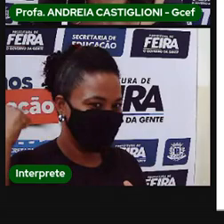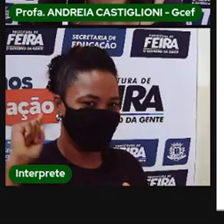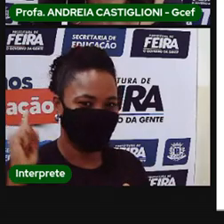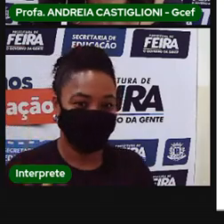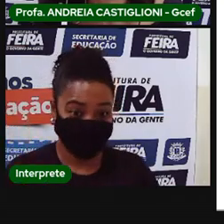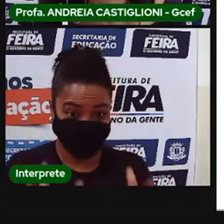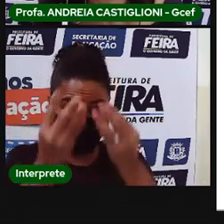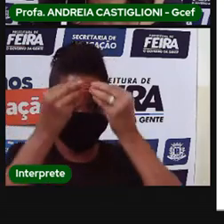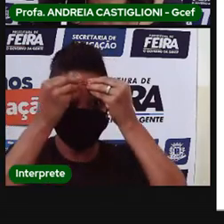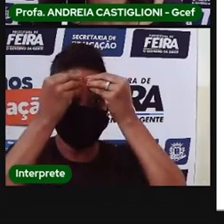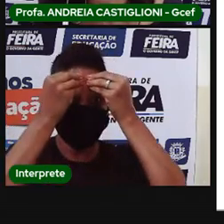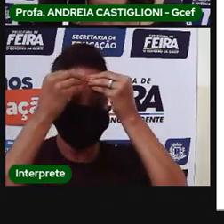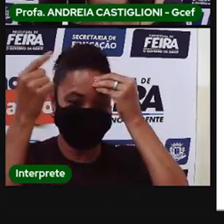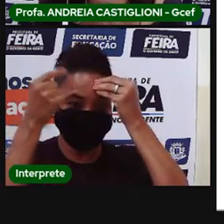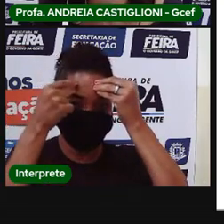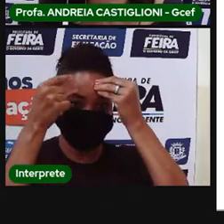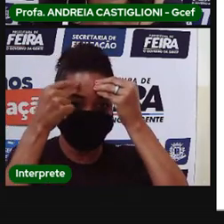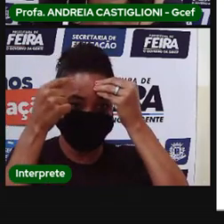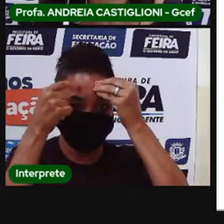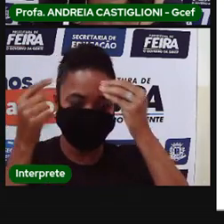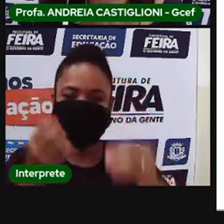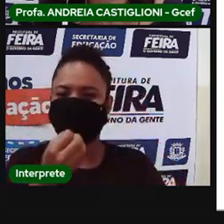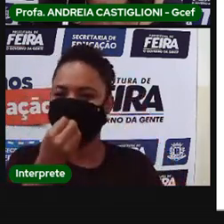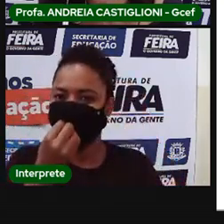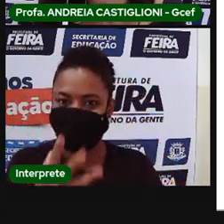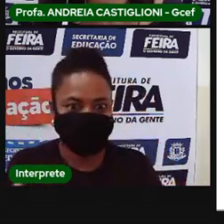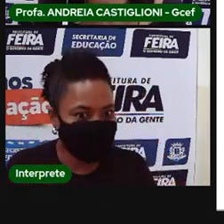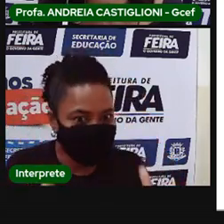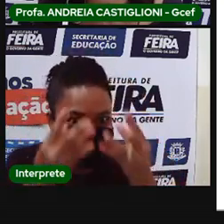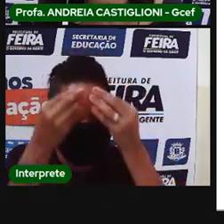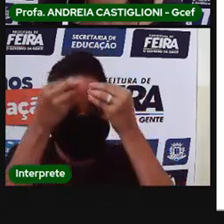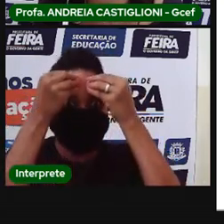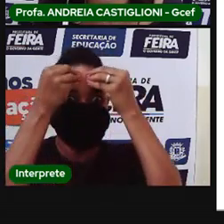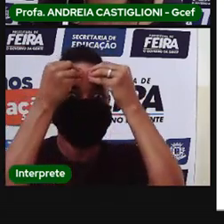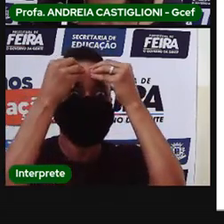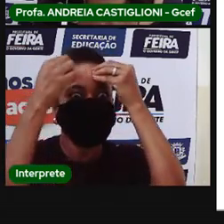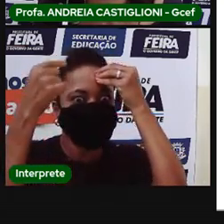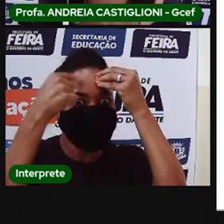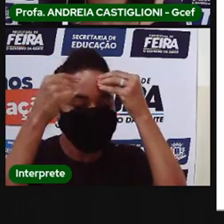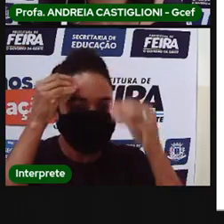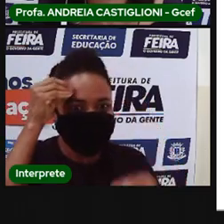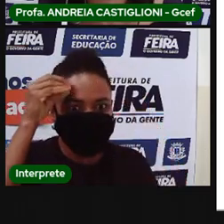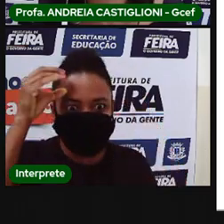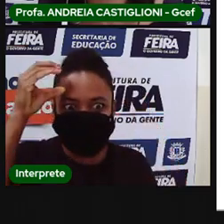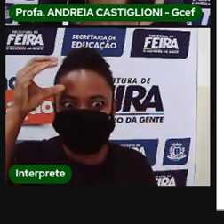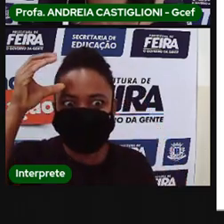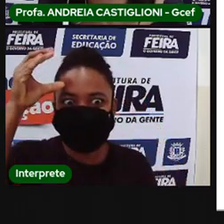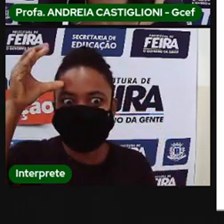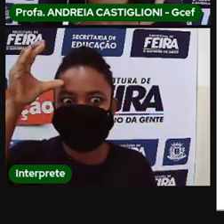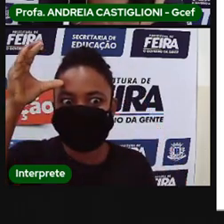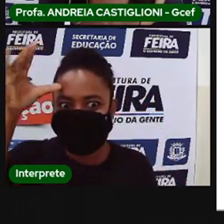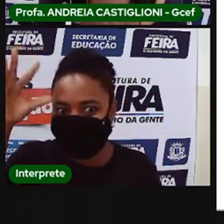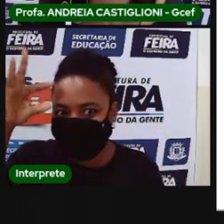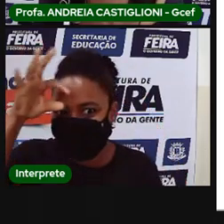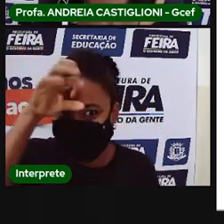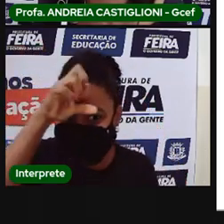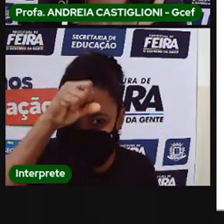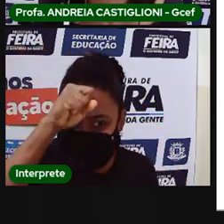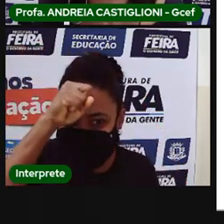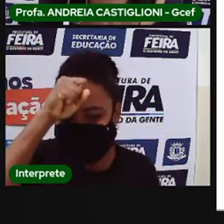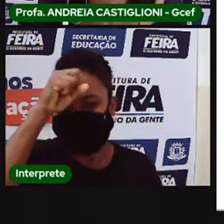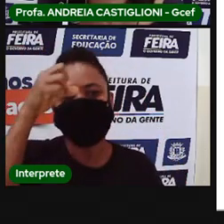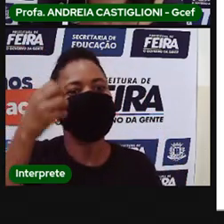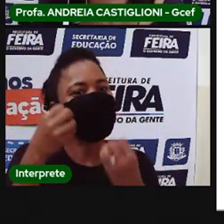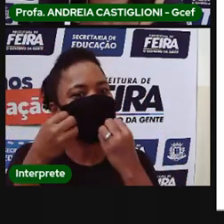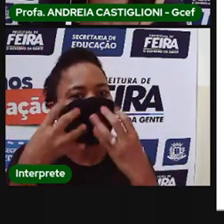Ó, que mochila cheia, hein? Essa mochila tá cheia de coisas, né? Cheia de aprendizagens,